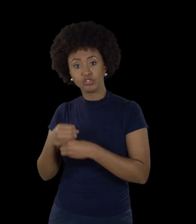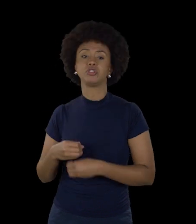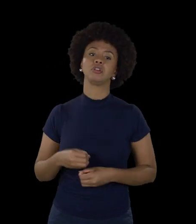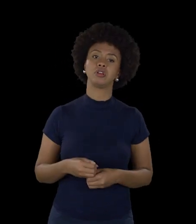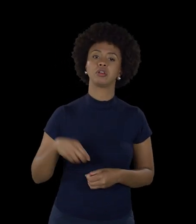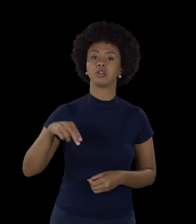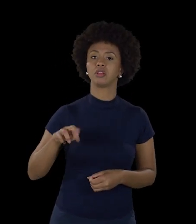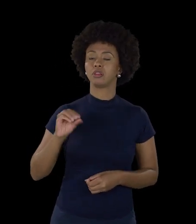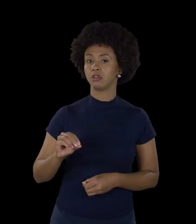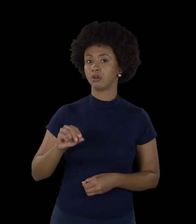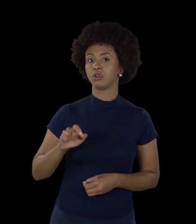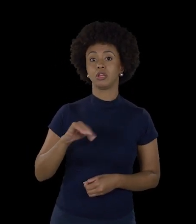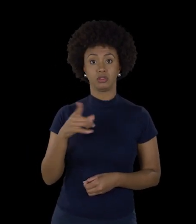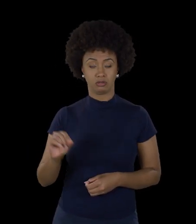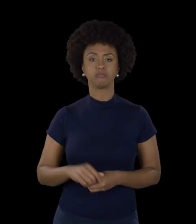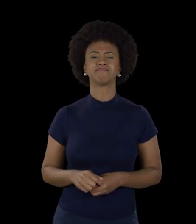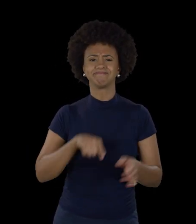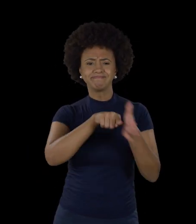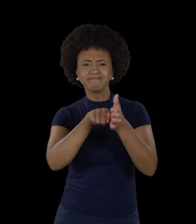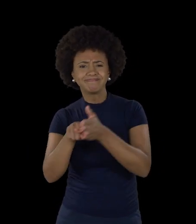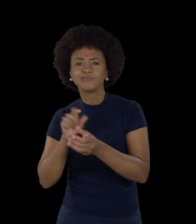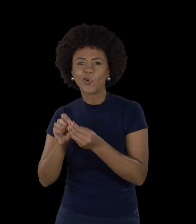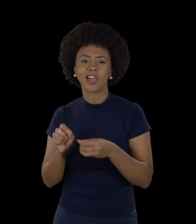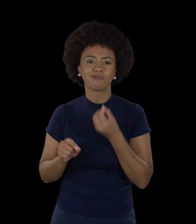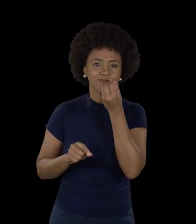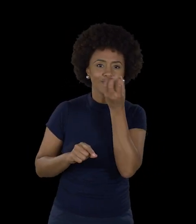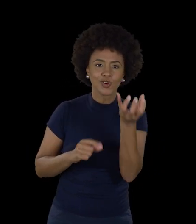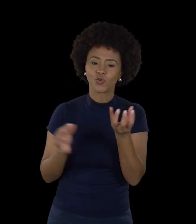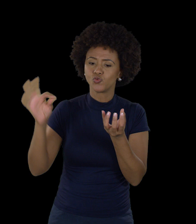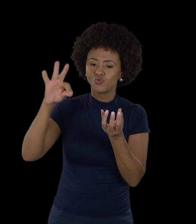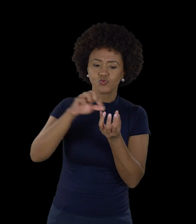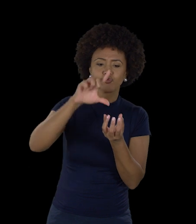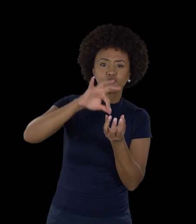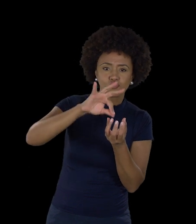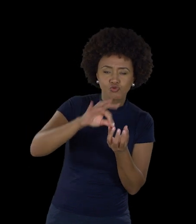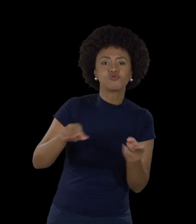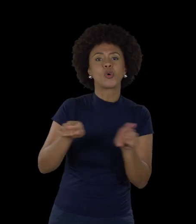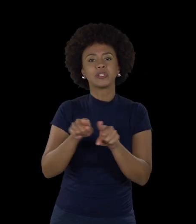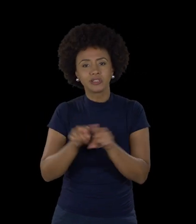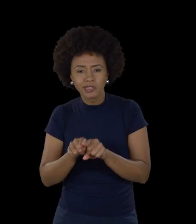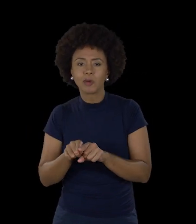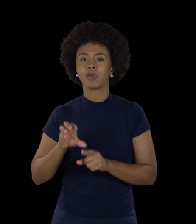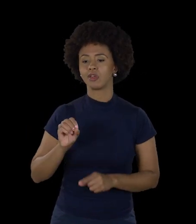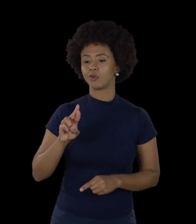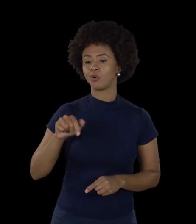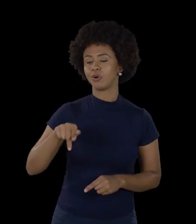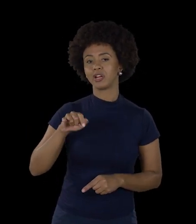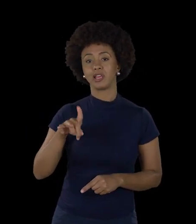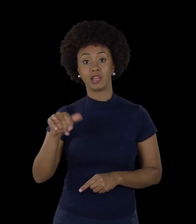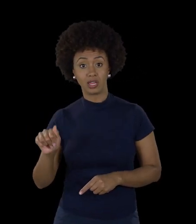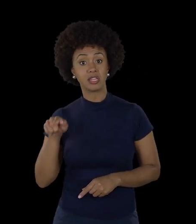de Biologia Professor Melo Leitão. Profundo estudioso de beija-flores e orquídeas,